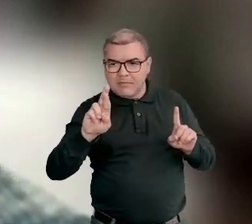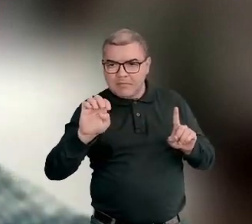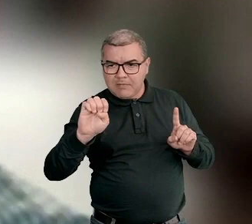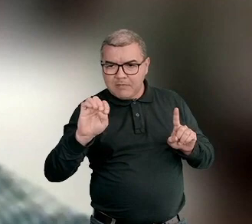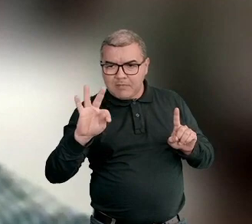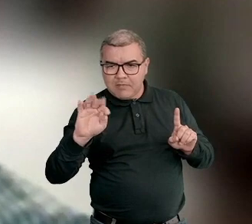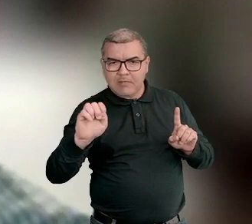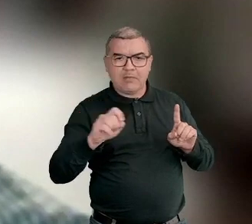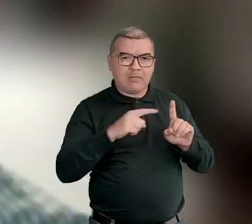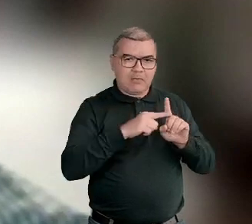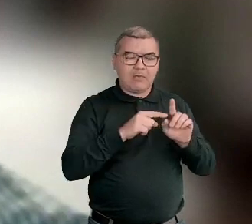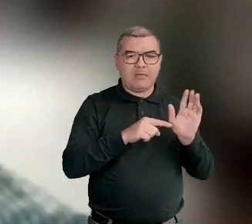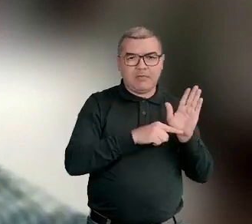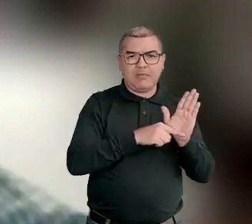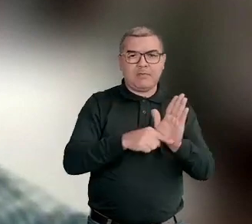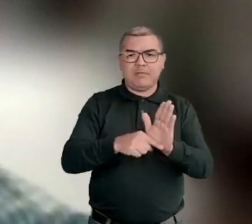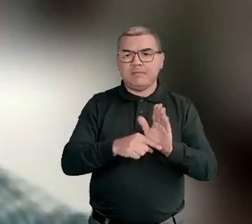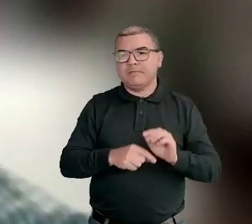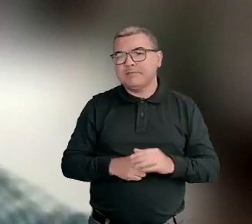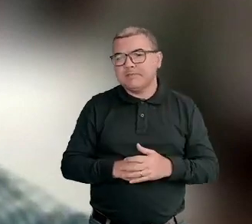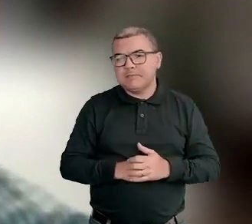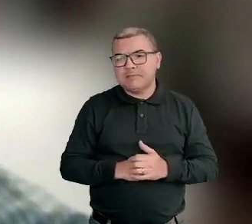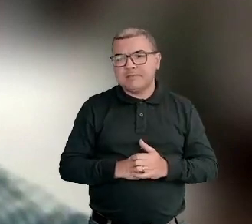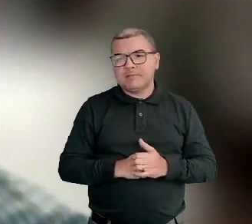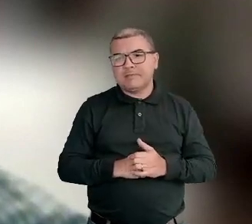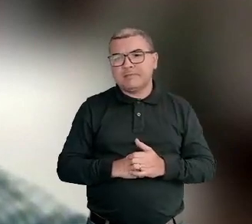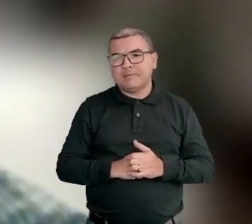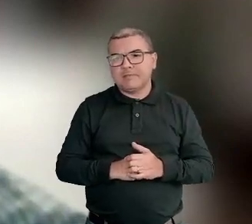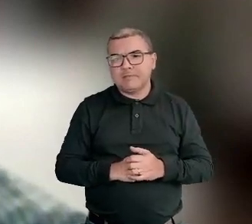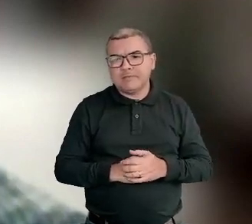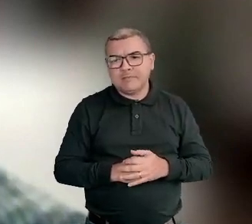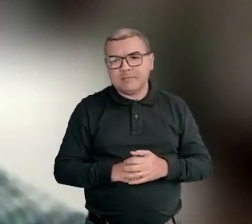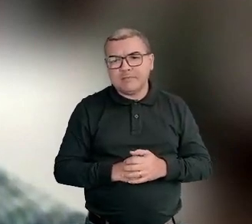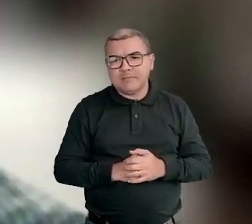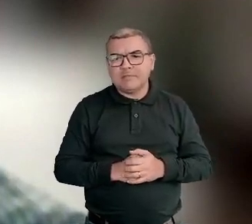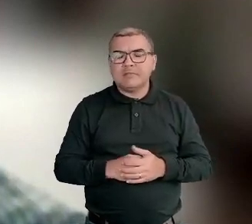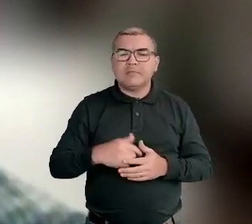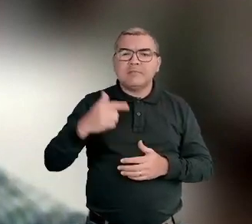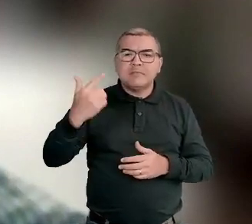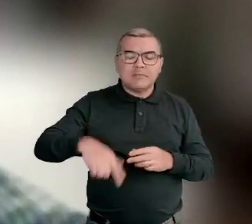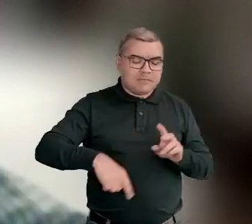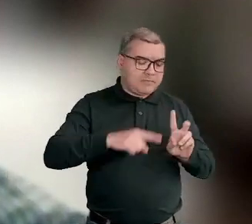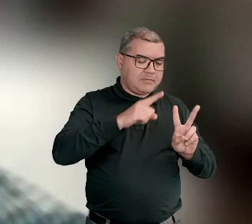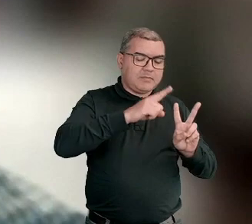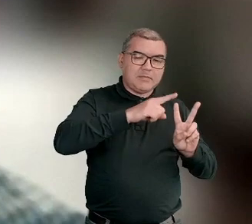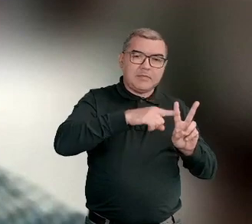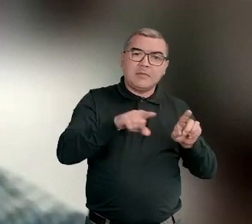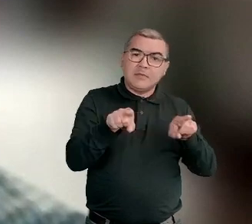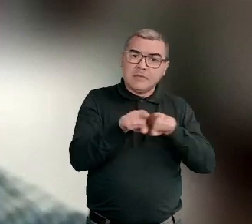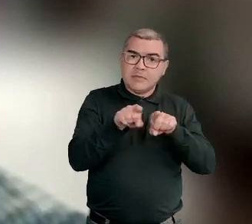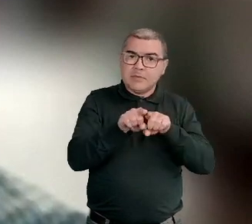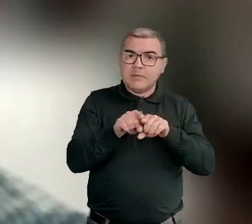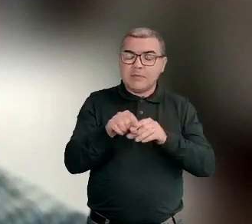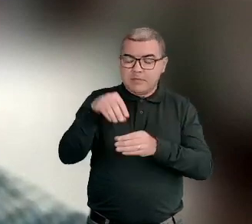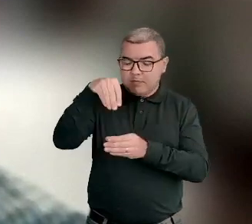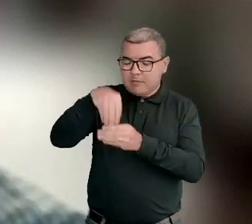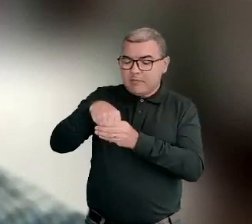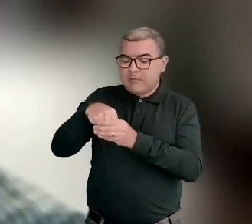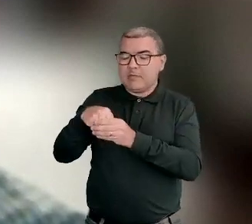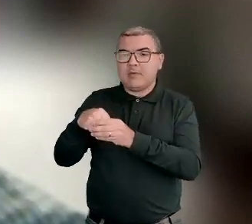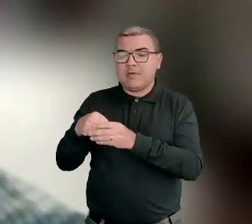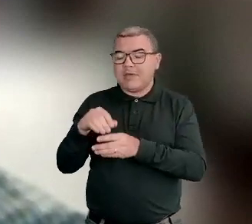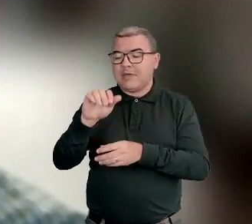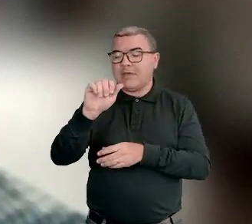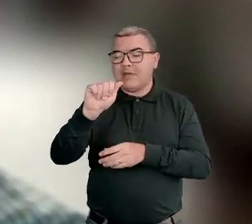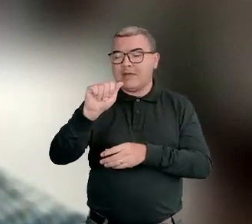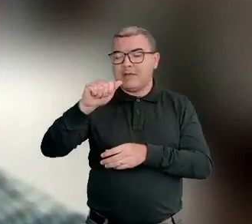da Fiocruz, né? Da nossa Fiocruz, que nos traz tanto orgulho. Membro titular da Academia Nacional de Medicina, numa